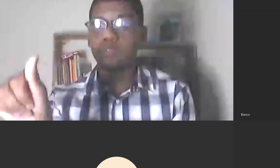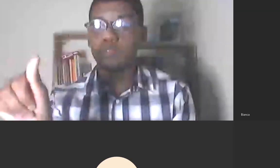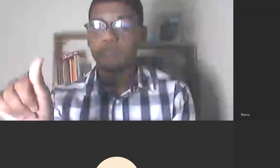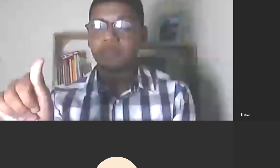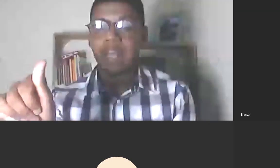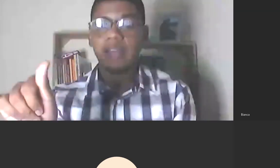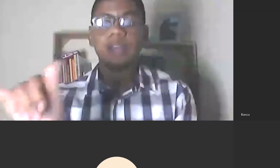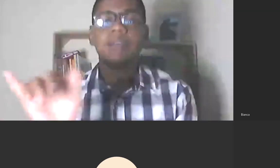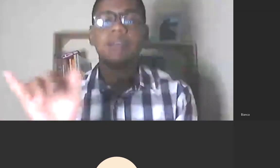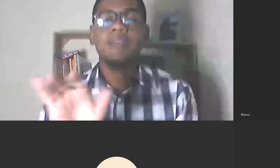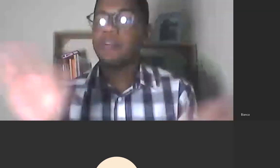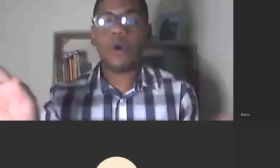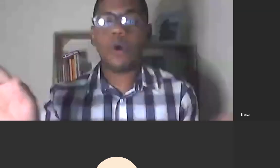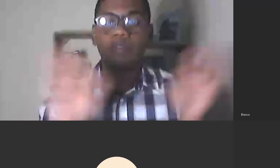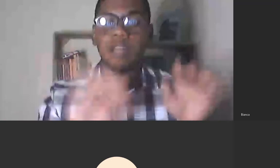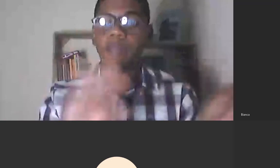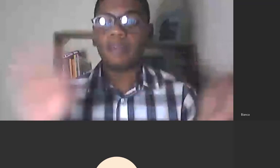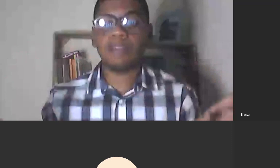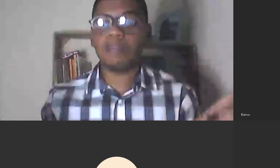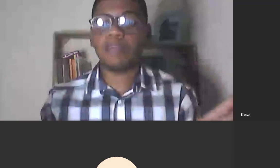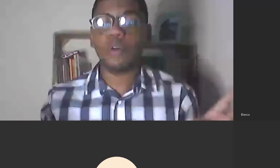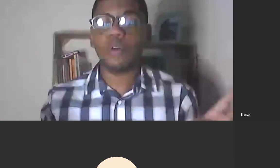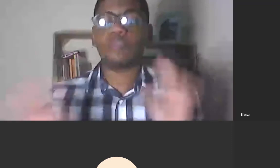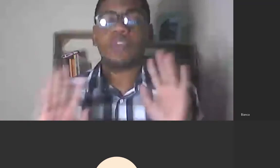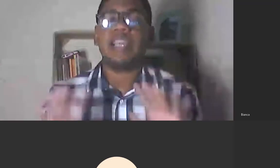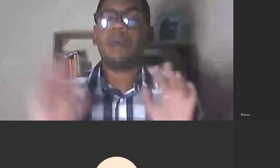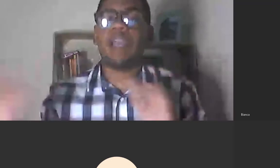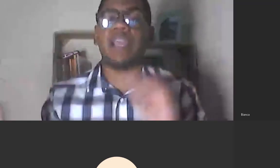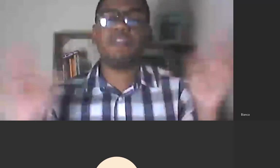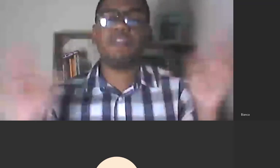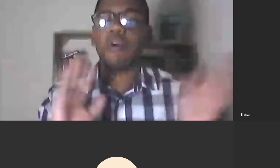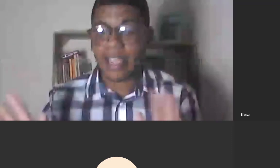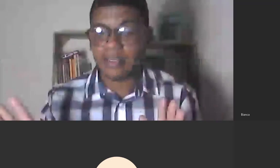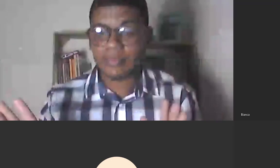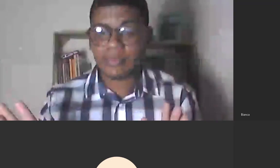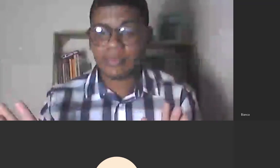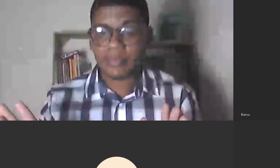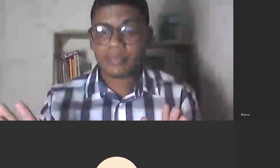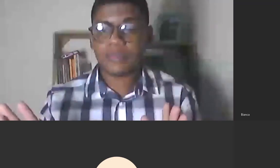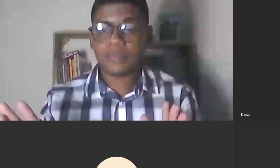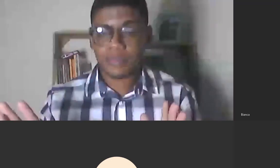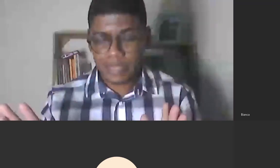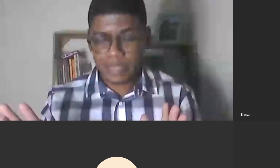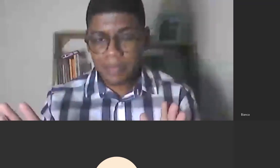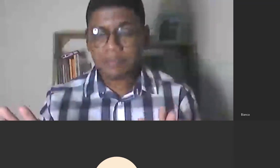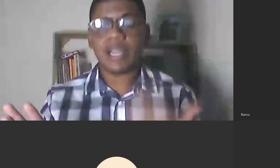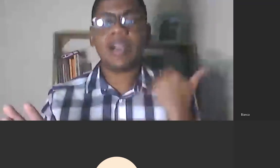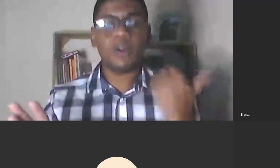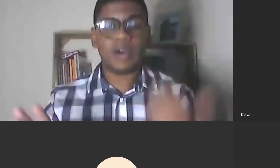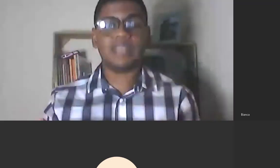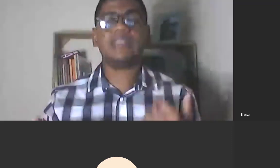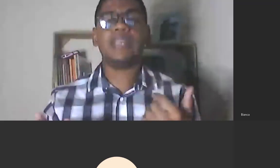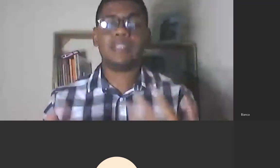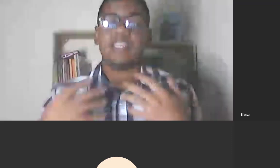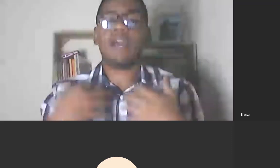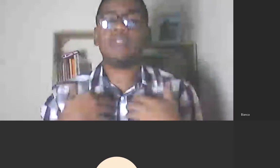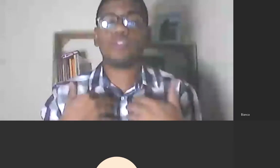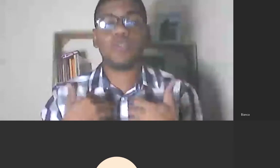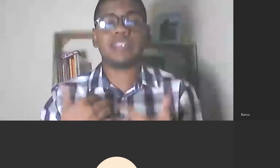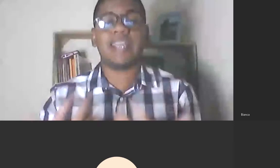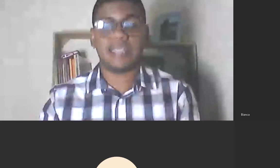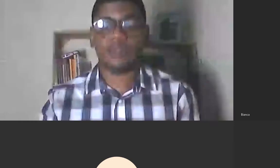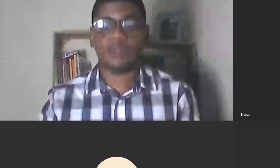para o outro. Tá? E eu não olho nem para um lado nem para o outro. Eu só sei que alguém avisou alguém. Tá? Agora,